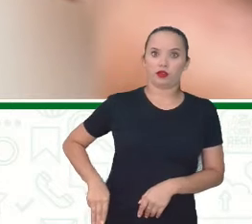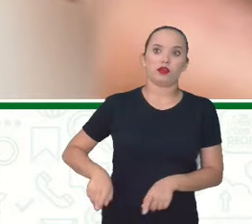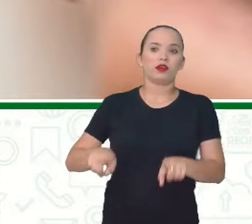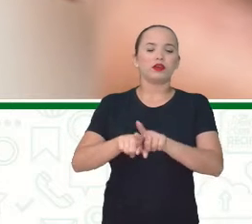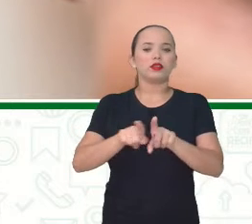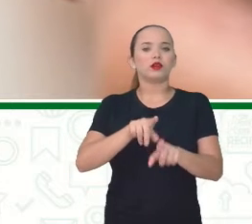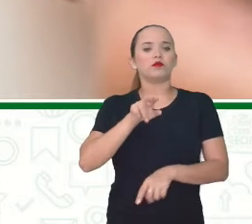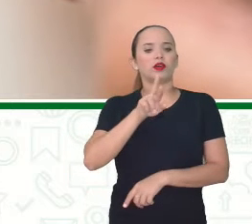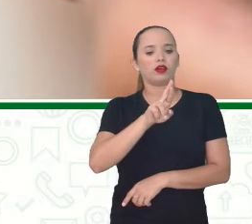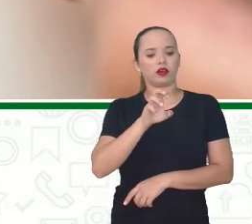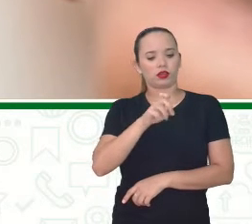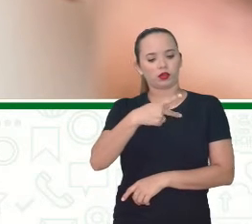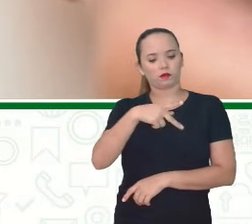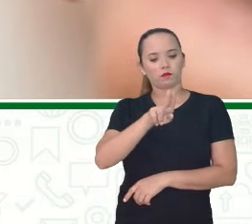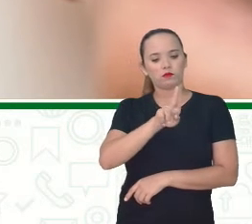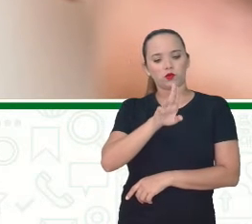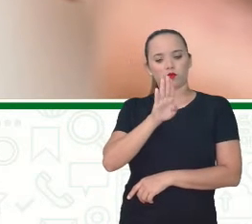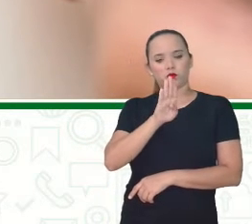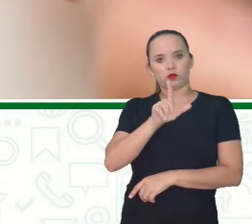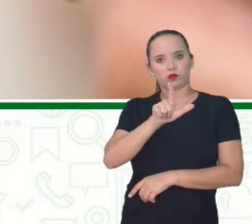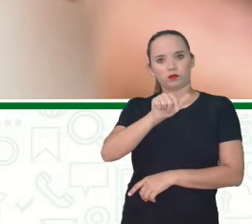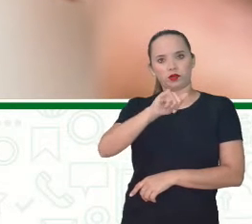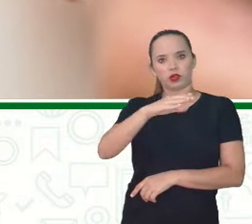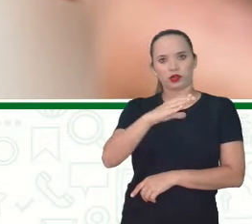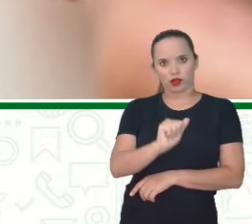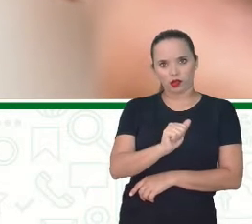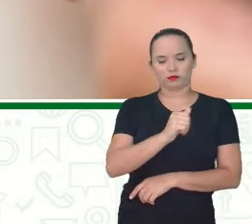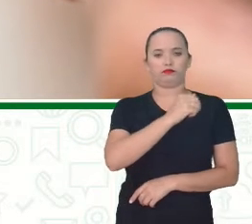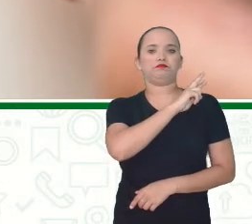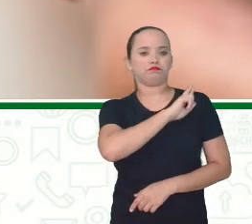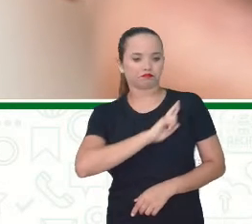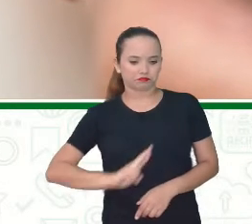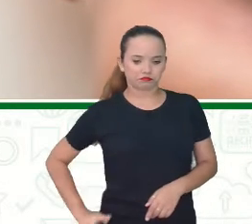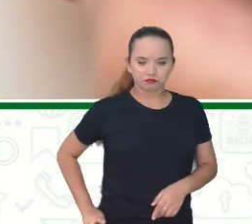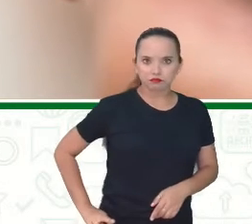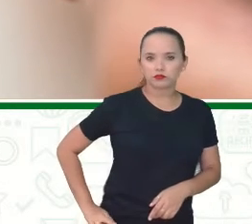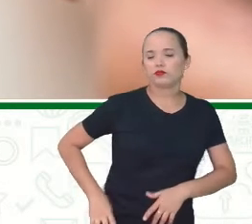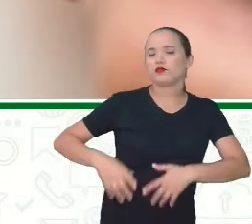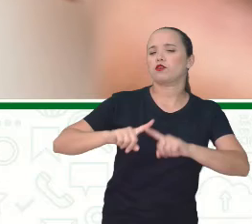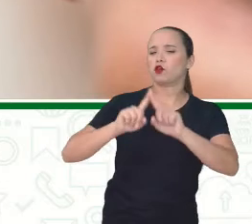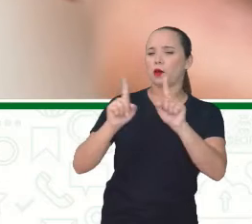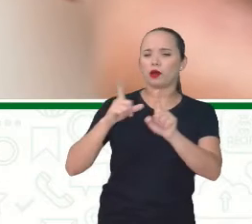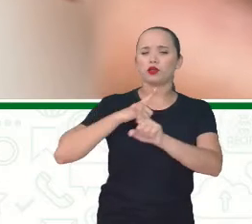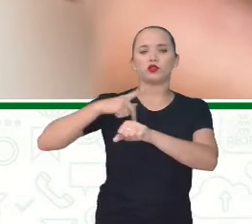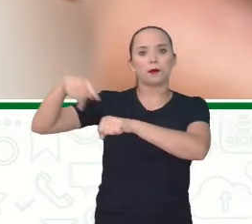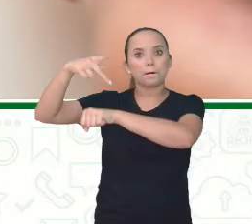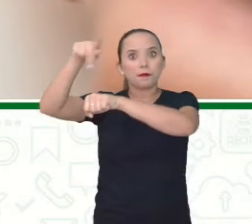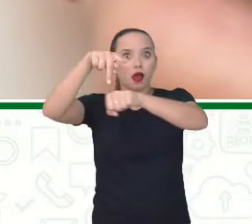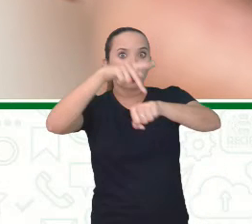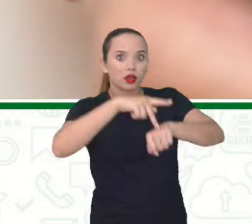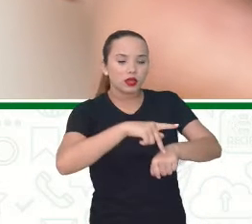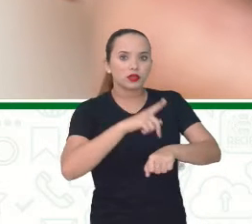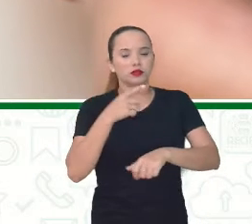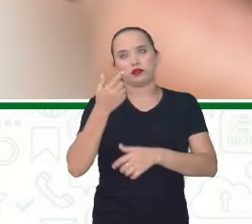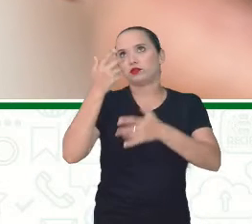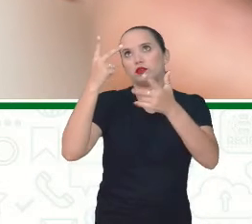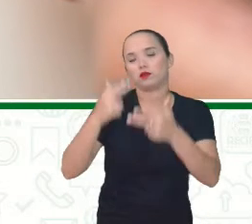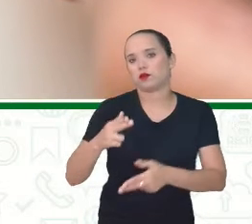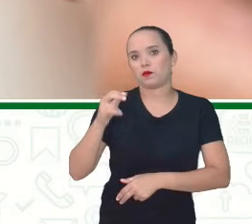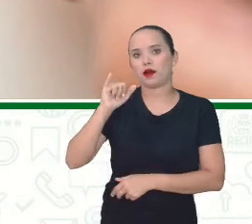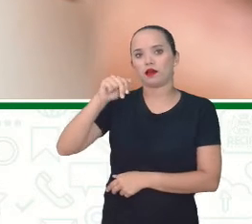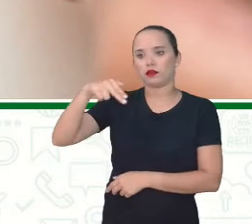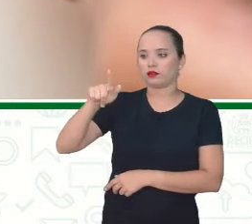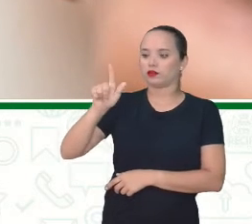país republicano, mas nós temos países como a Inglaterra, por exemplo, que possuem uma monarquia.